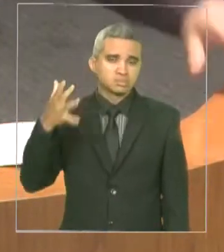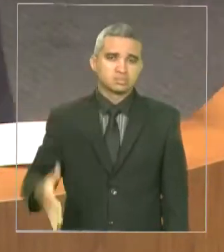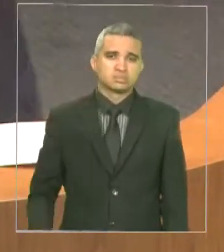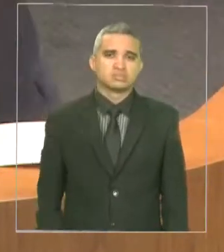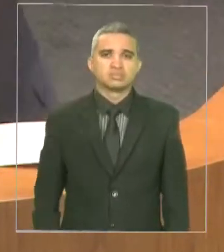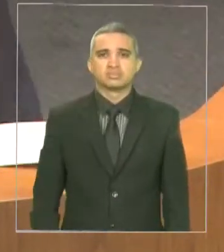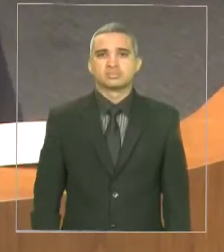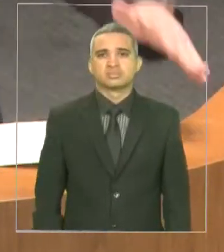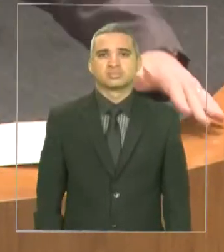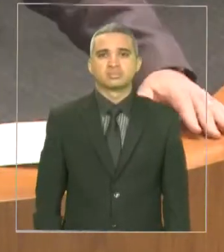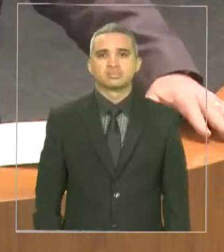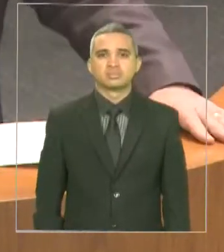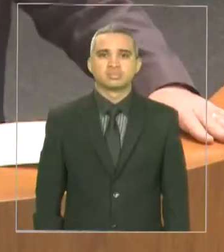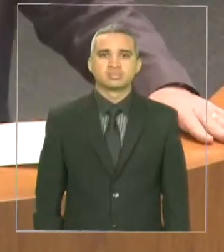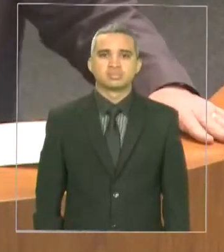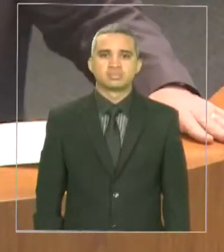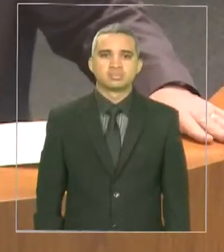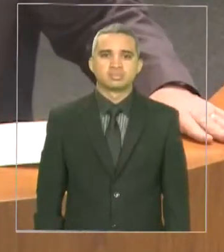que já se foram